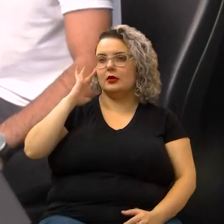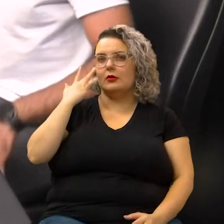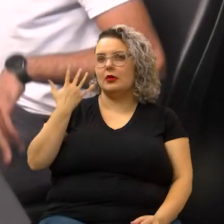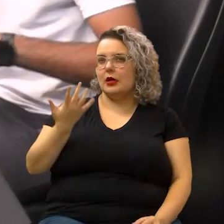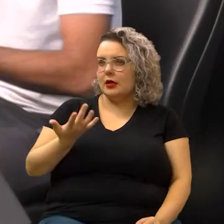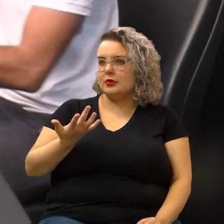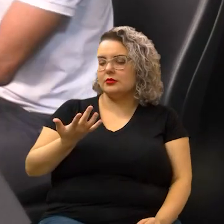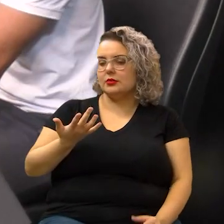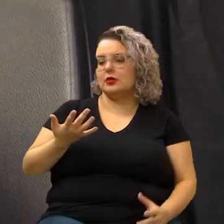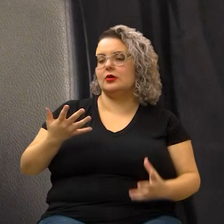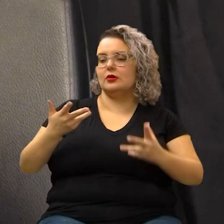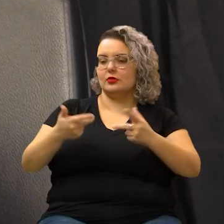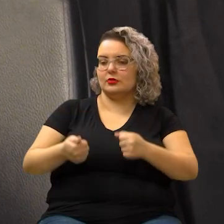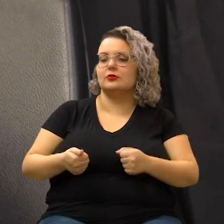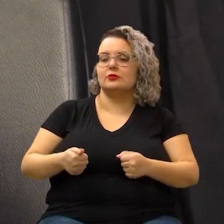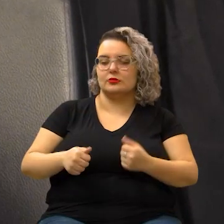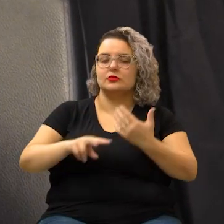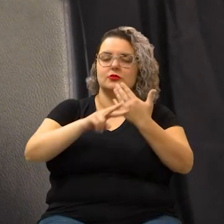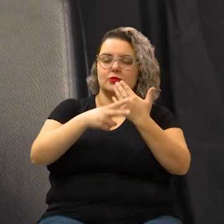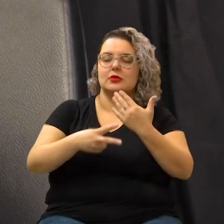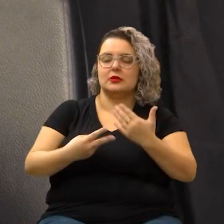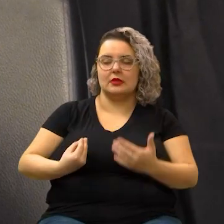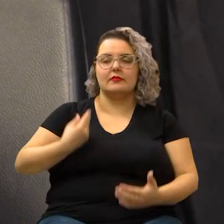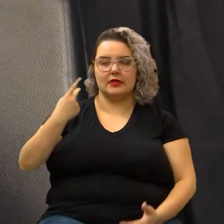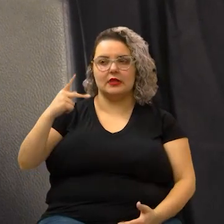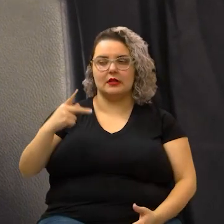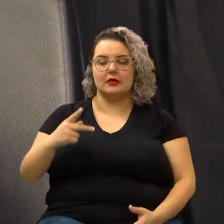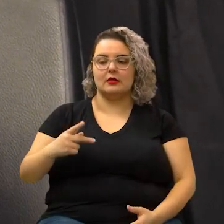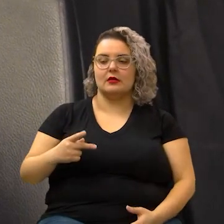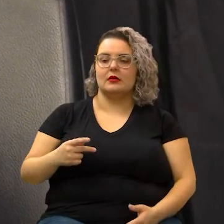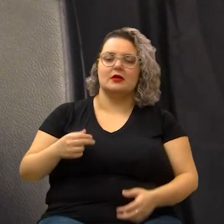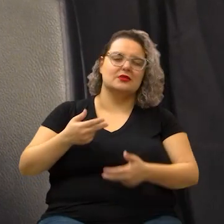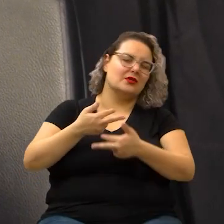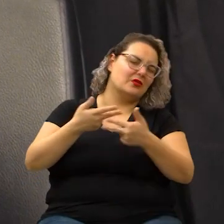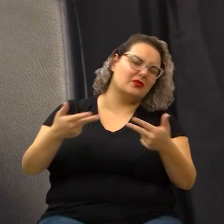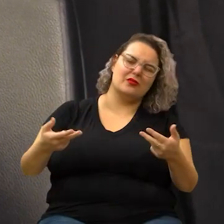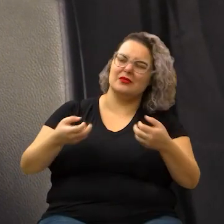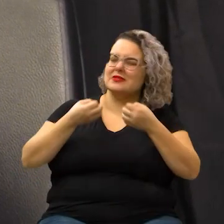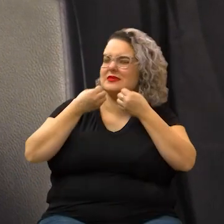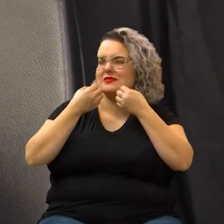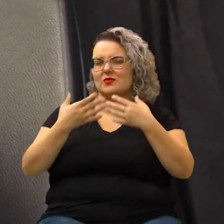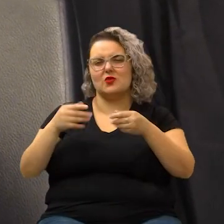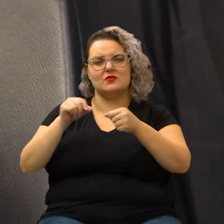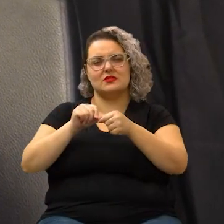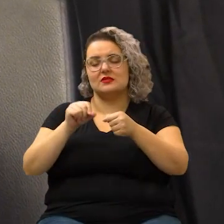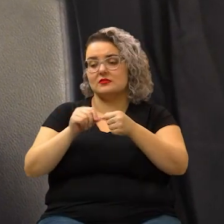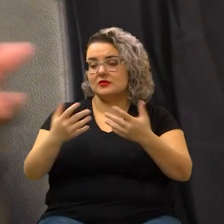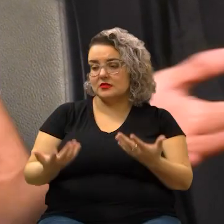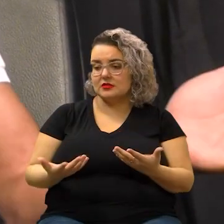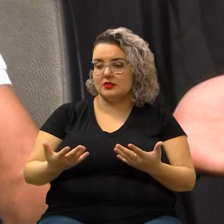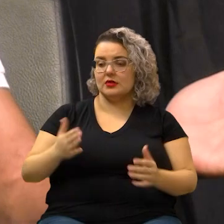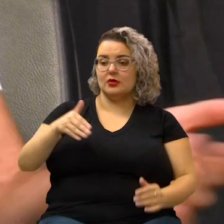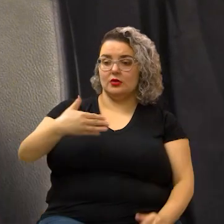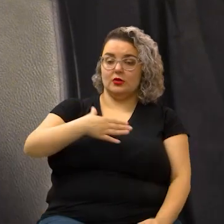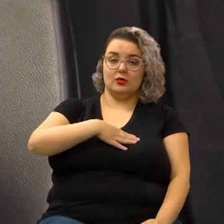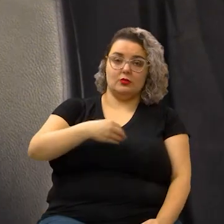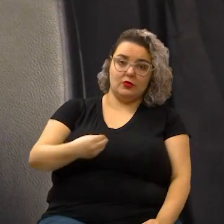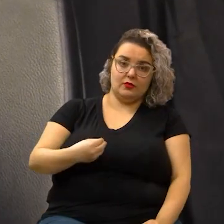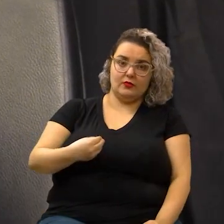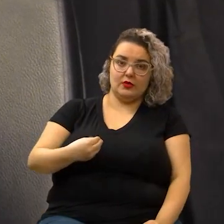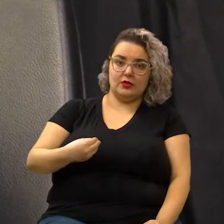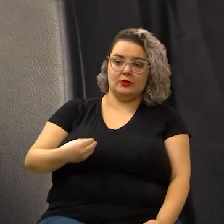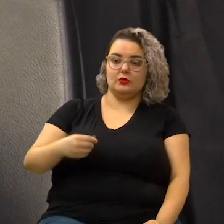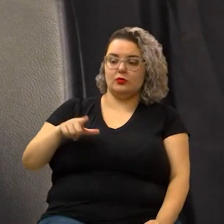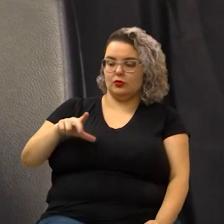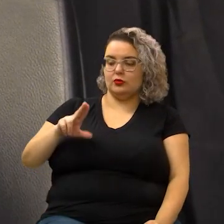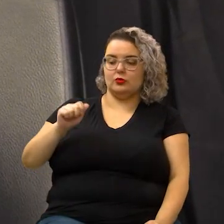que eu acho que tudo que ela está colhendo hoje na vida dela é porque ela plantou só coisas boas, só assim, né? Quando o meu filho